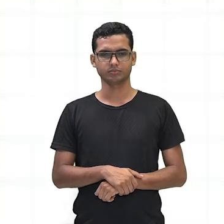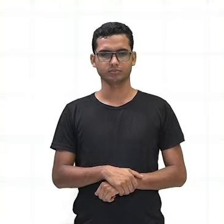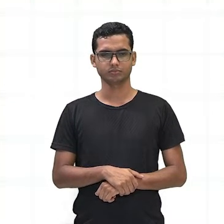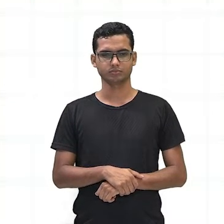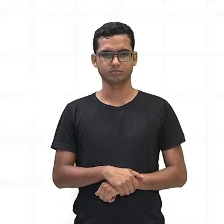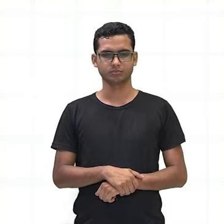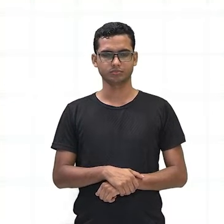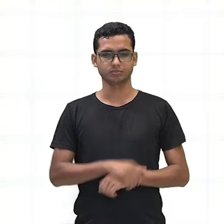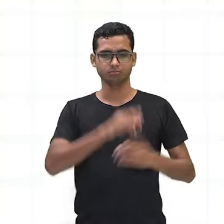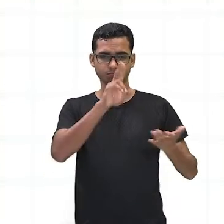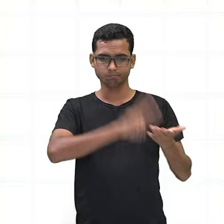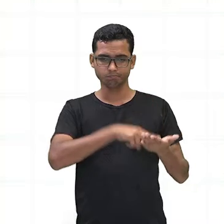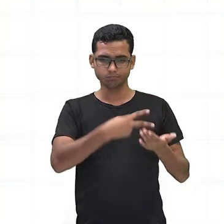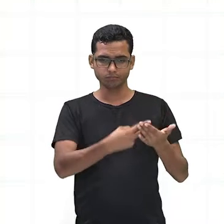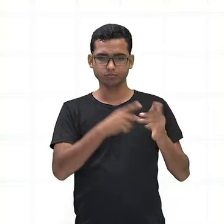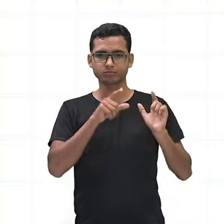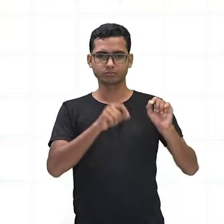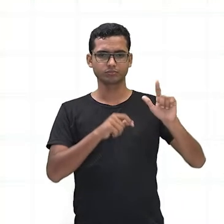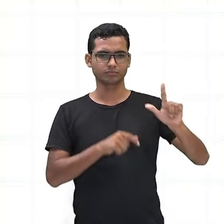coisa, ó. You.